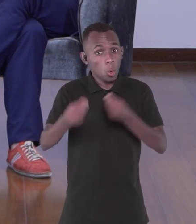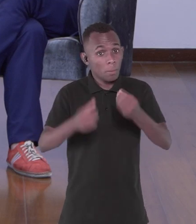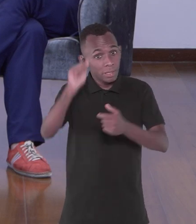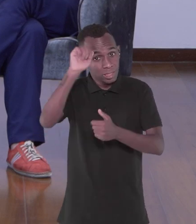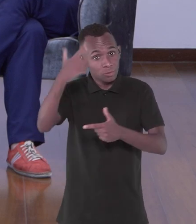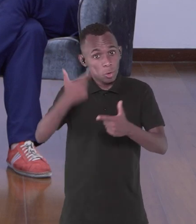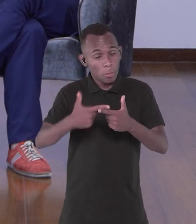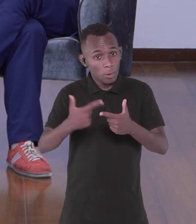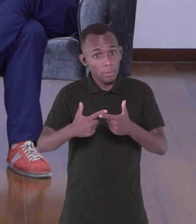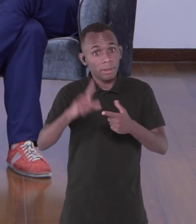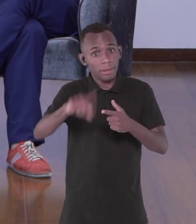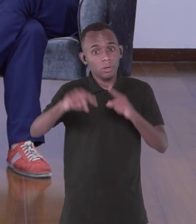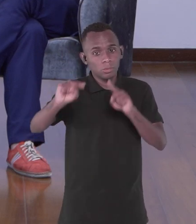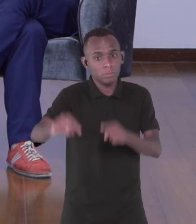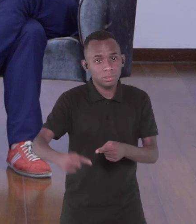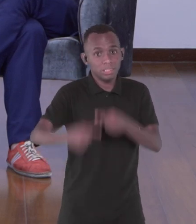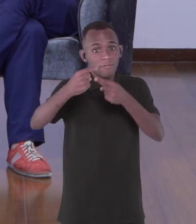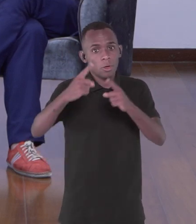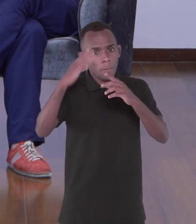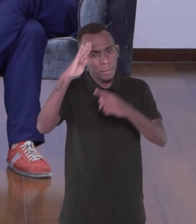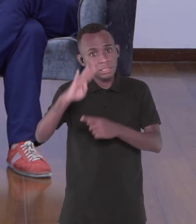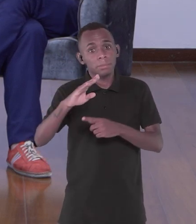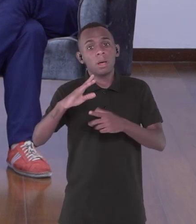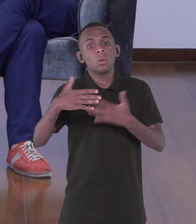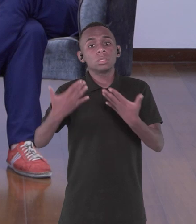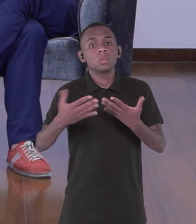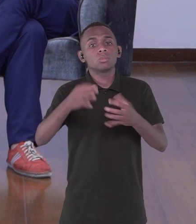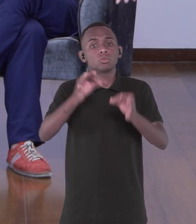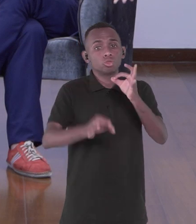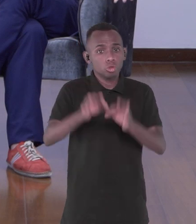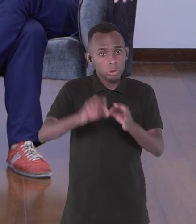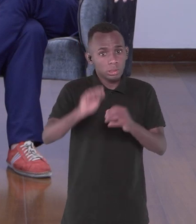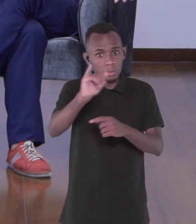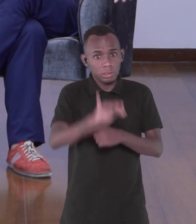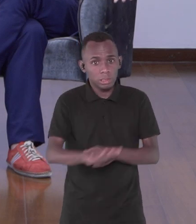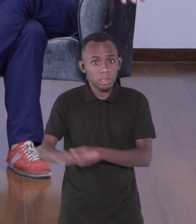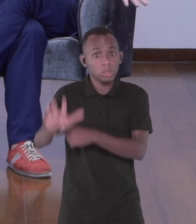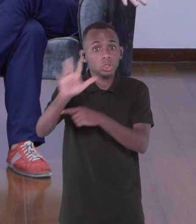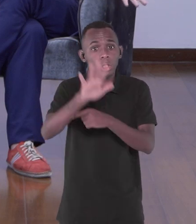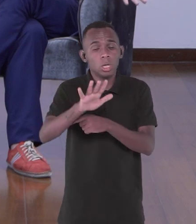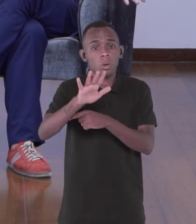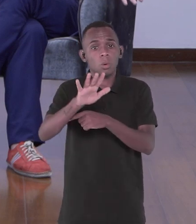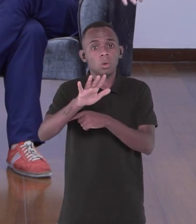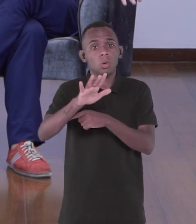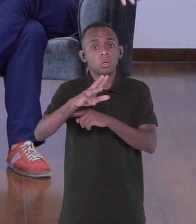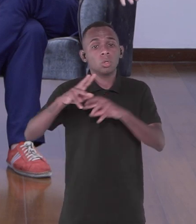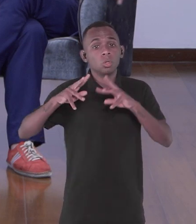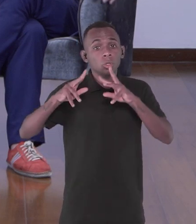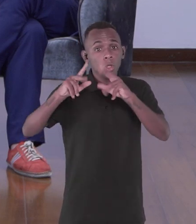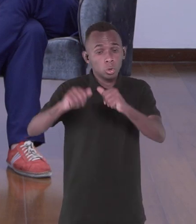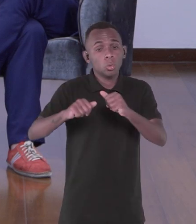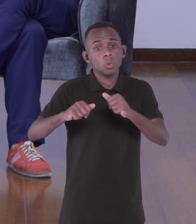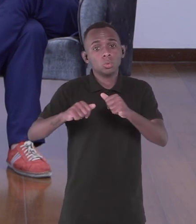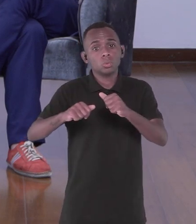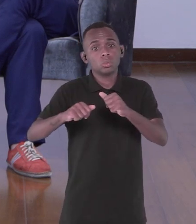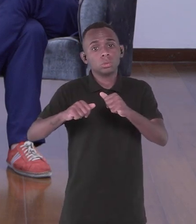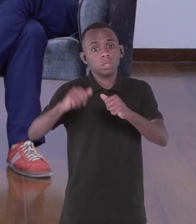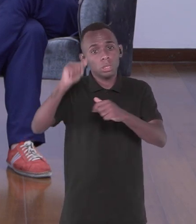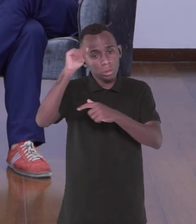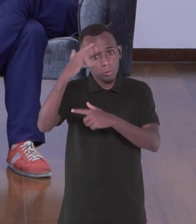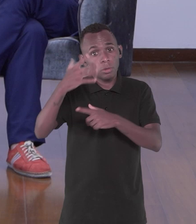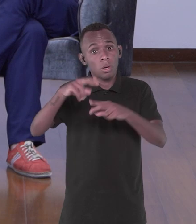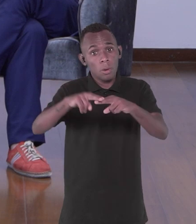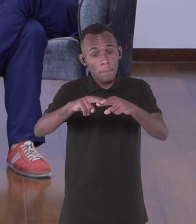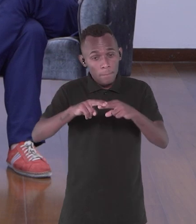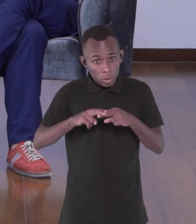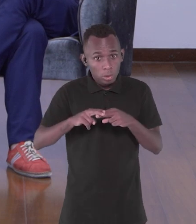é o grande desafio. E o desafio do direito internacional é fazer que todos esses tratados sejam cumpridos. Por isso, o